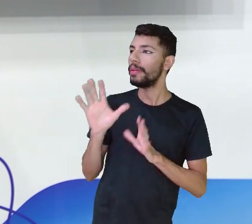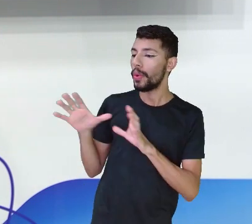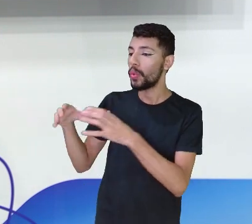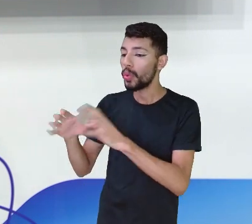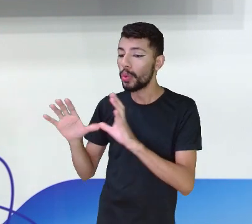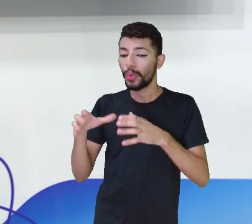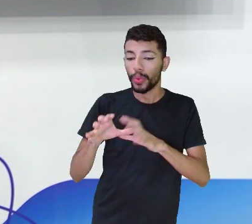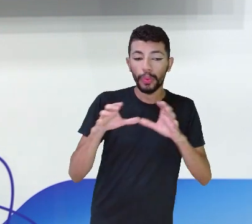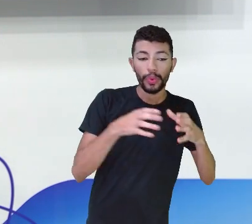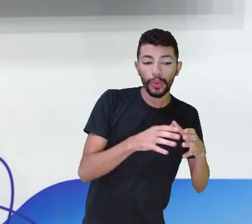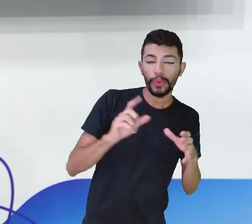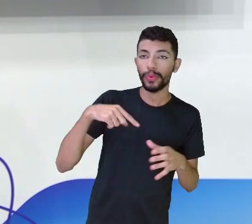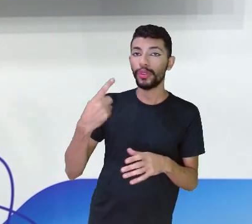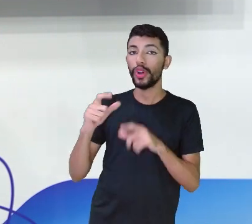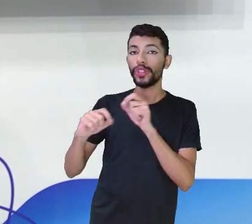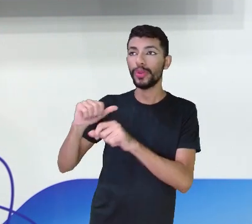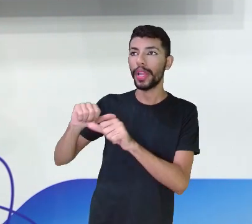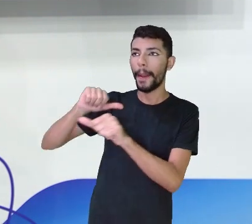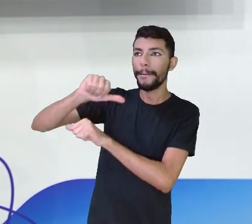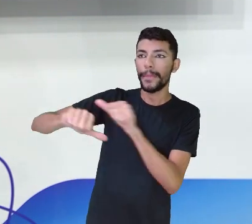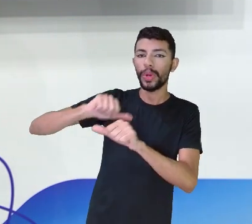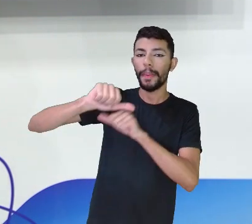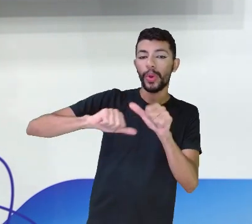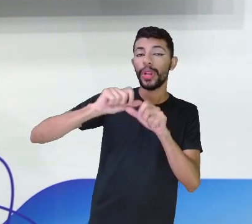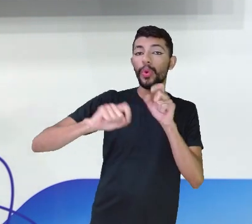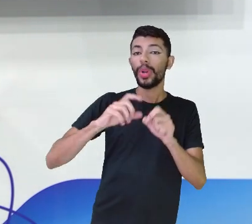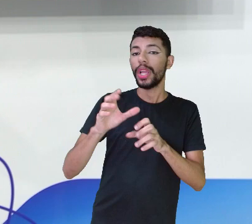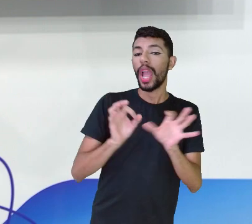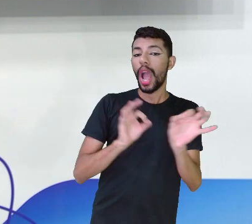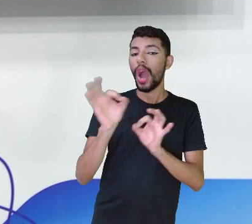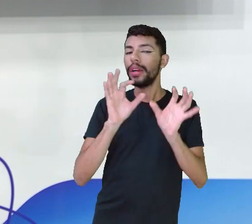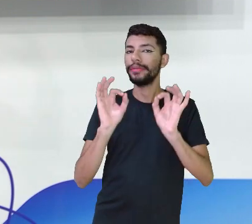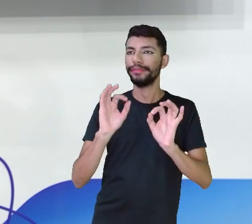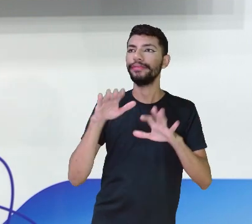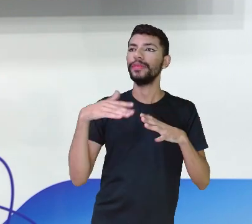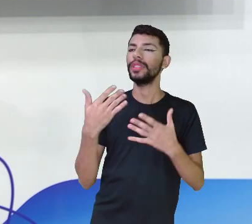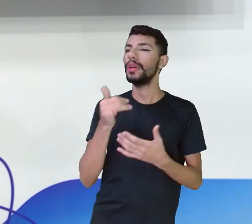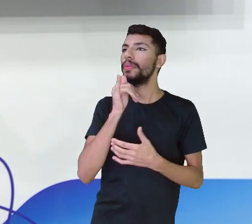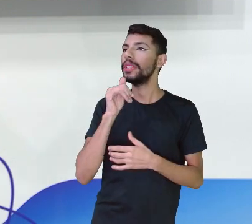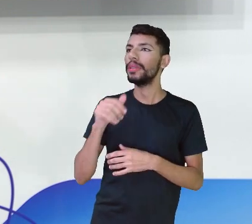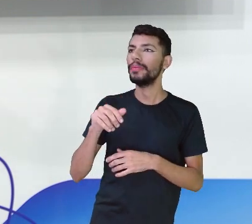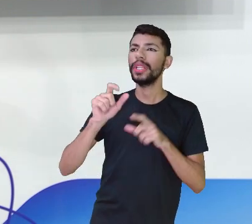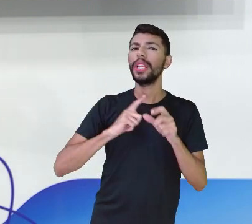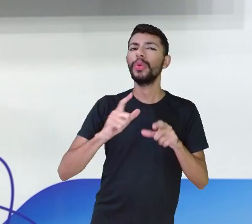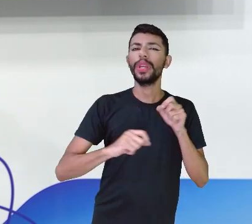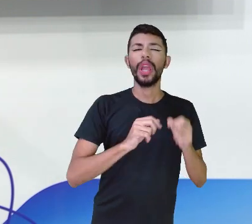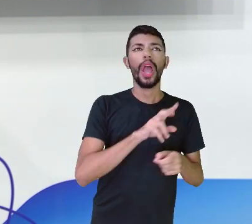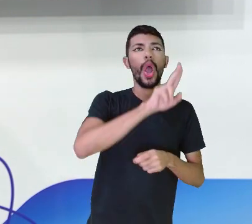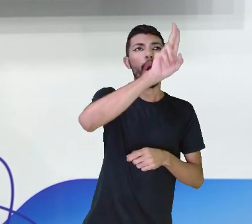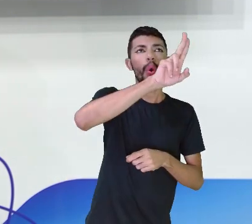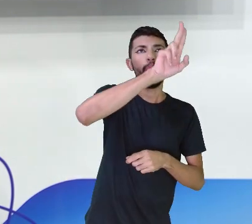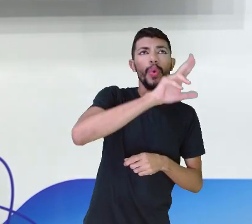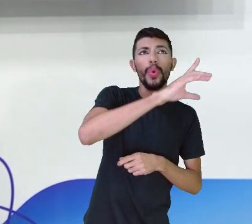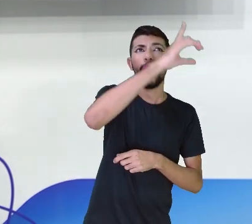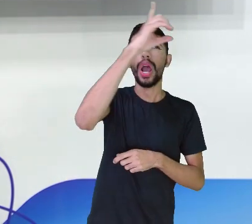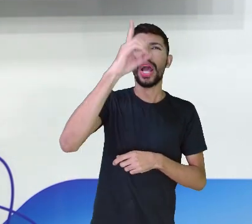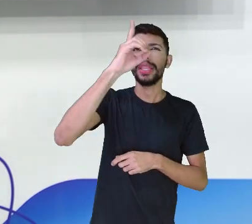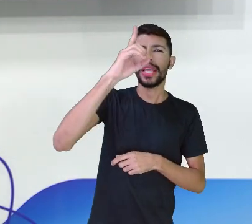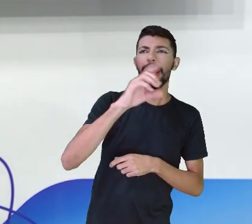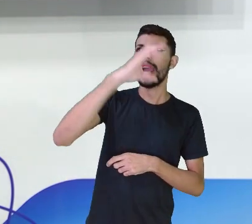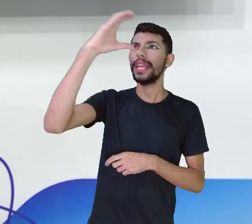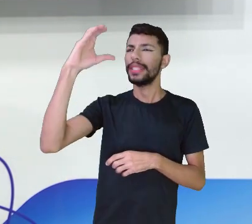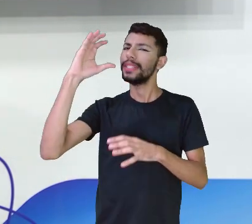10 em 10, a gente vai trocando a ordem, né? A gente troca, sai de unidade, vai para a dezena, como eu trouxe o